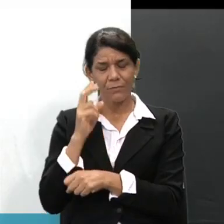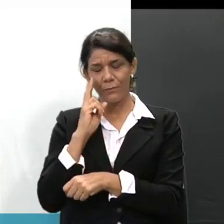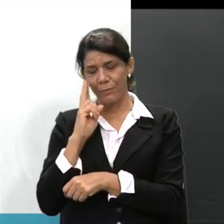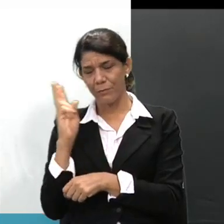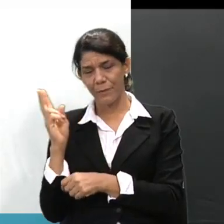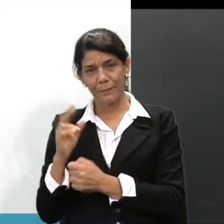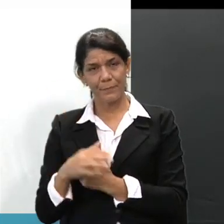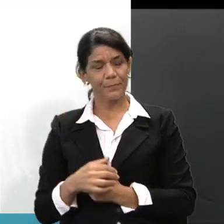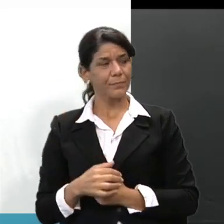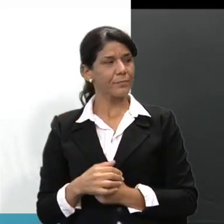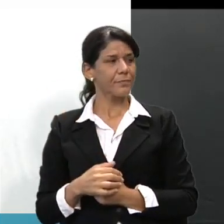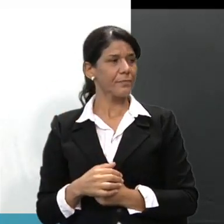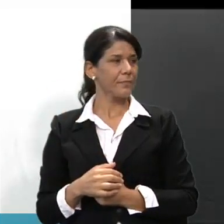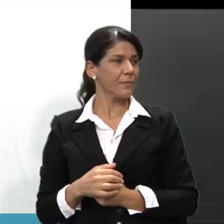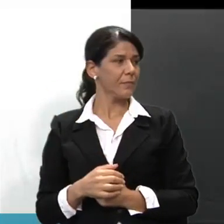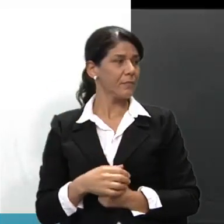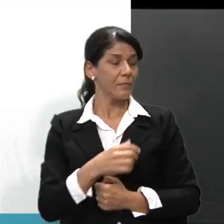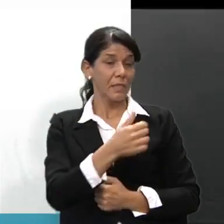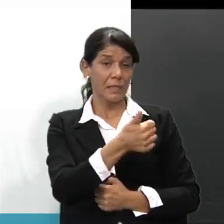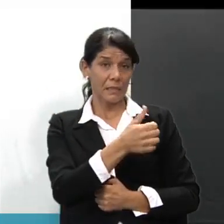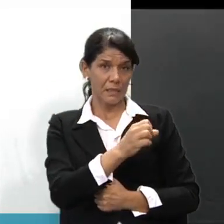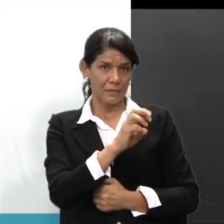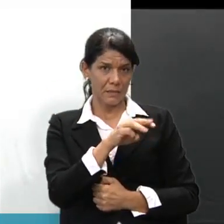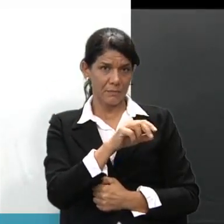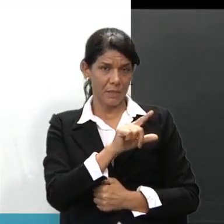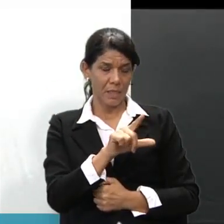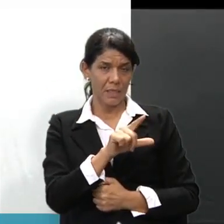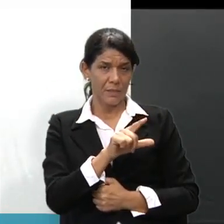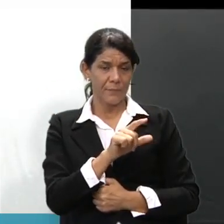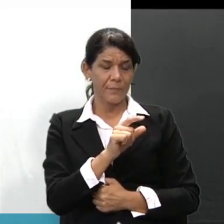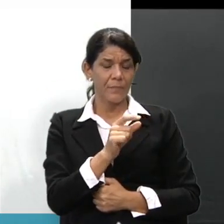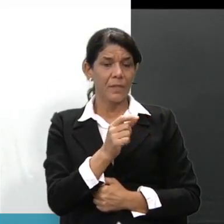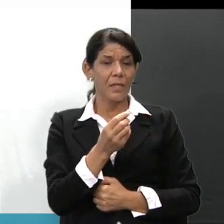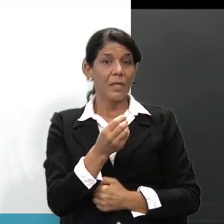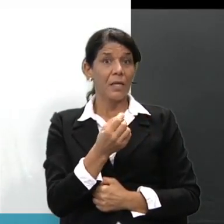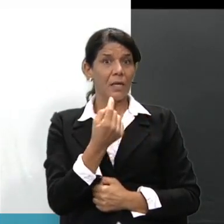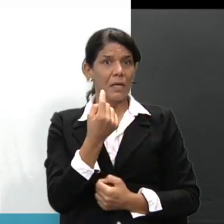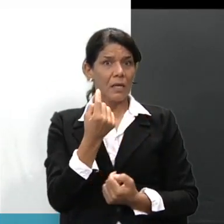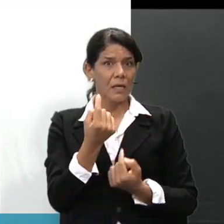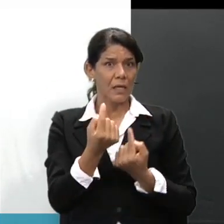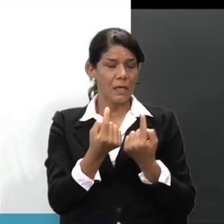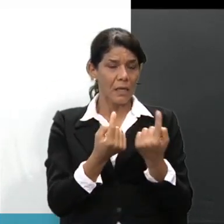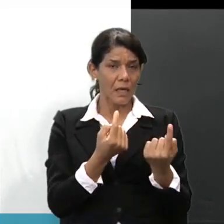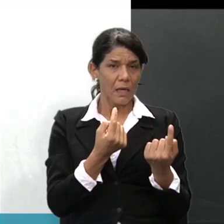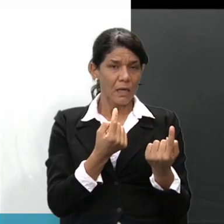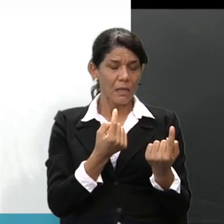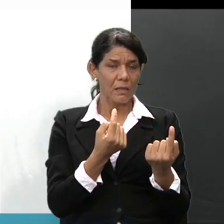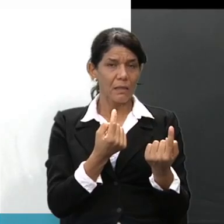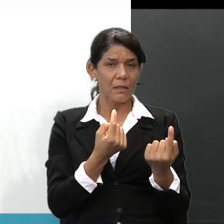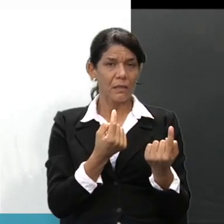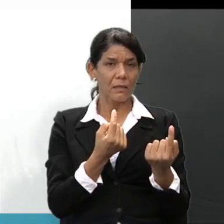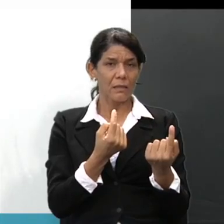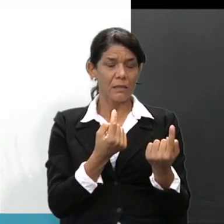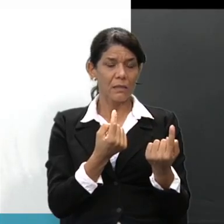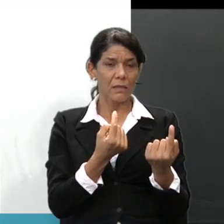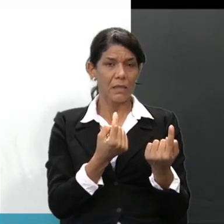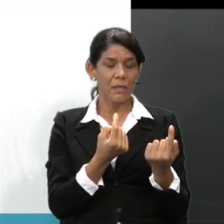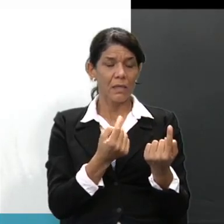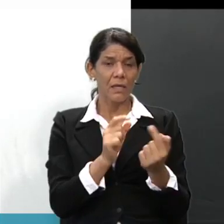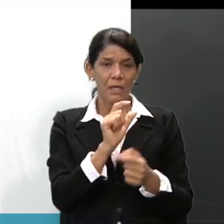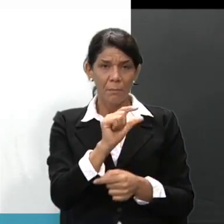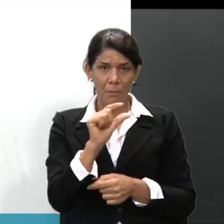lá, ó. 10 ml é uma ampola de glicose. Cada ampola tem 5 gramas de